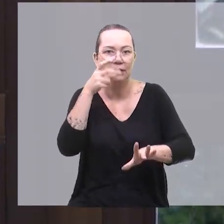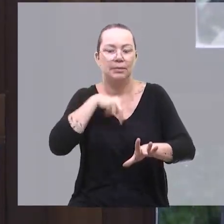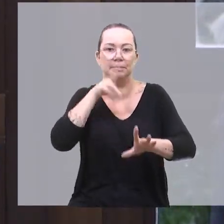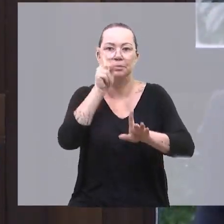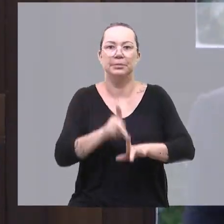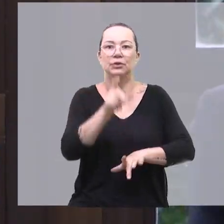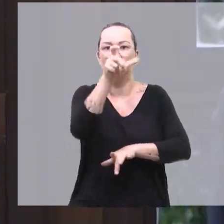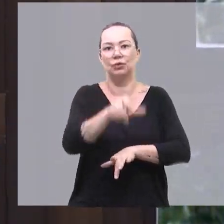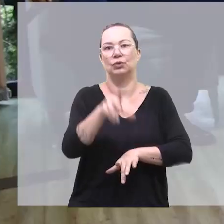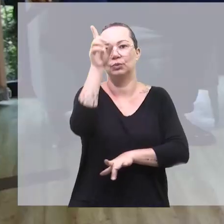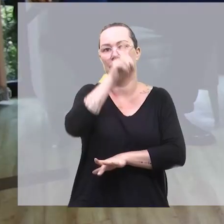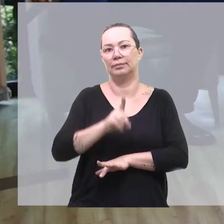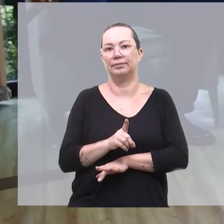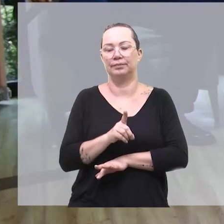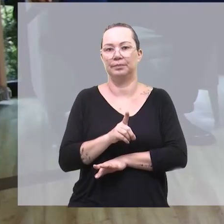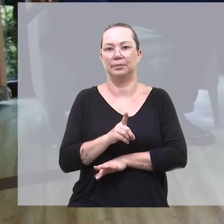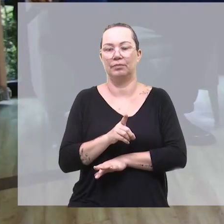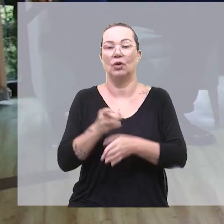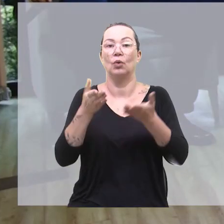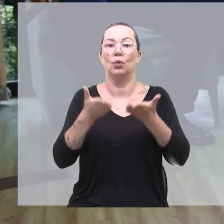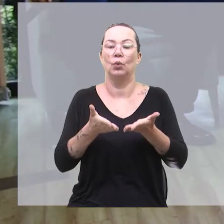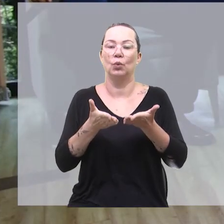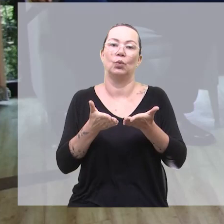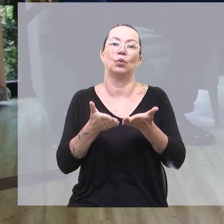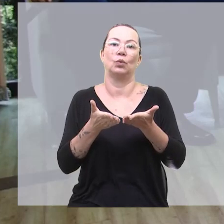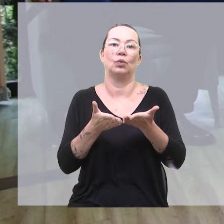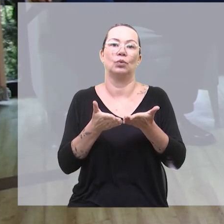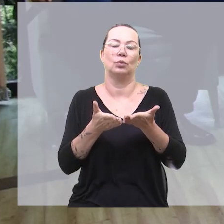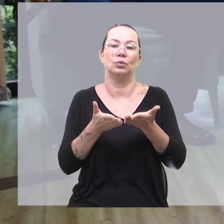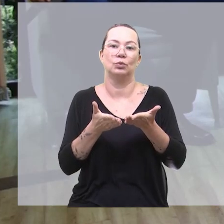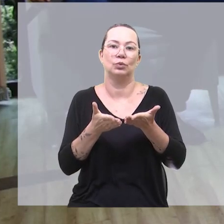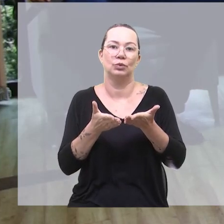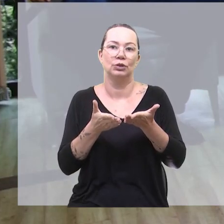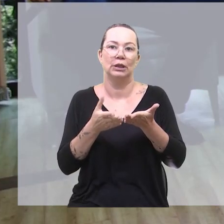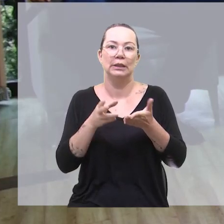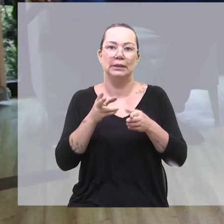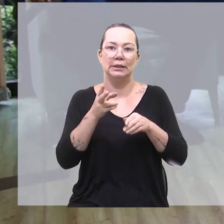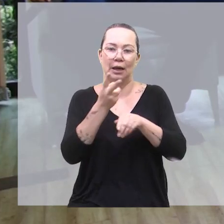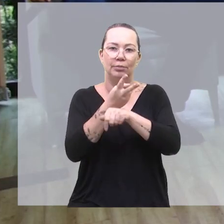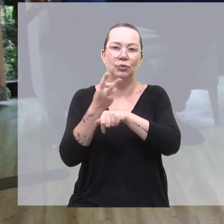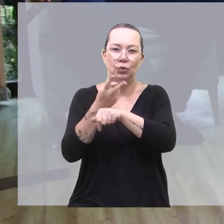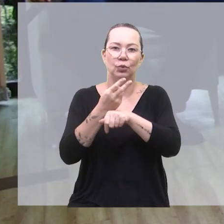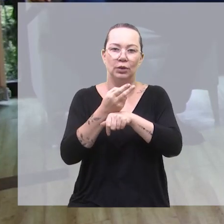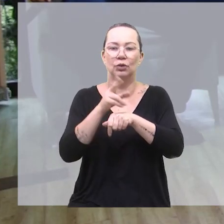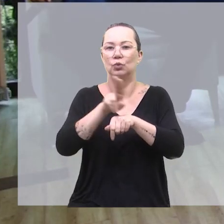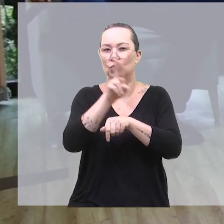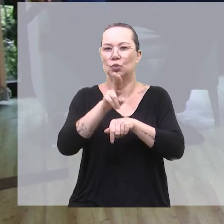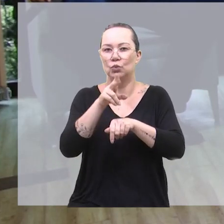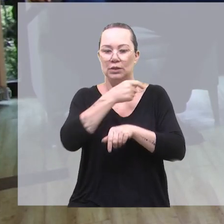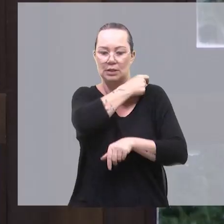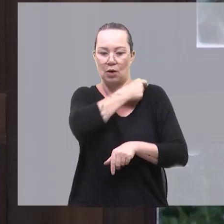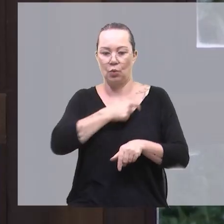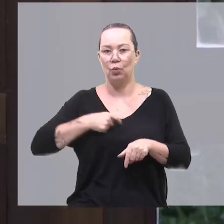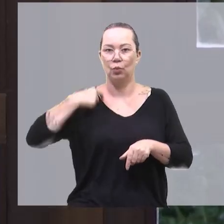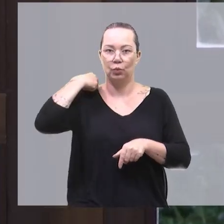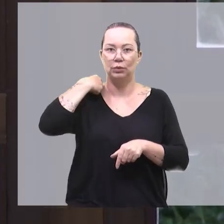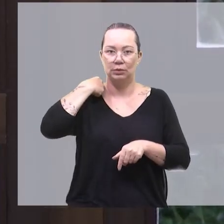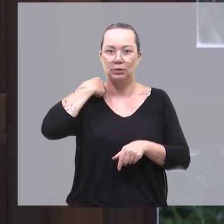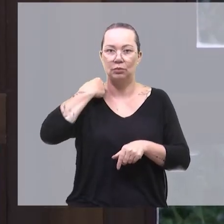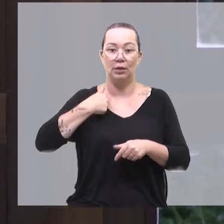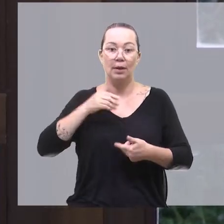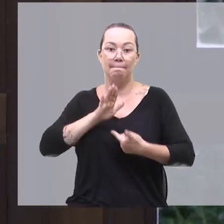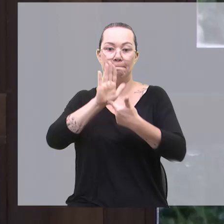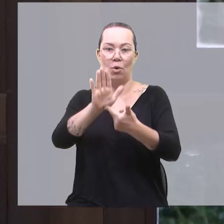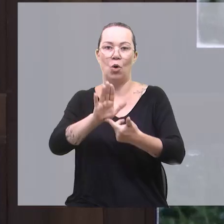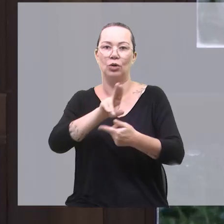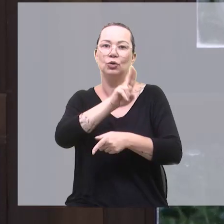tem alguma deficiência, né? Hoje, inclusive, está se buscando, né, o cordão para identificar.